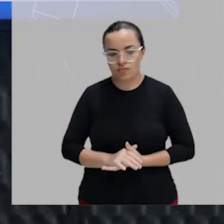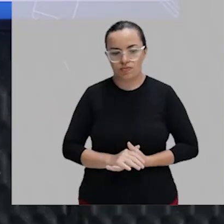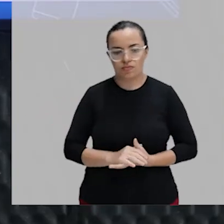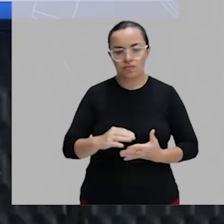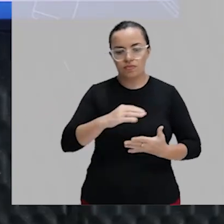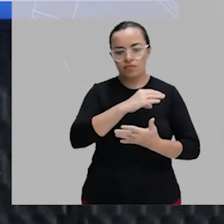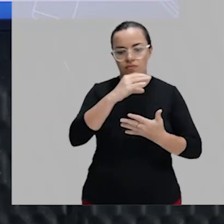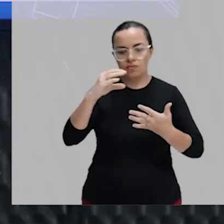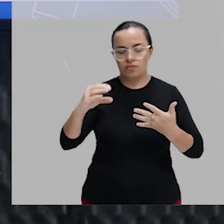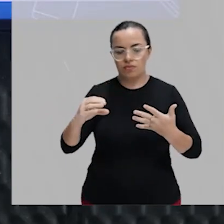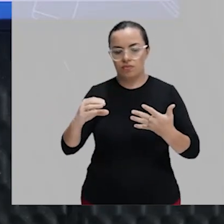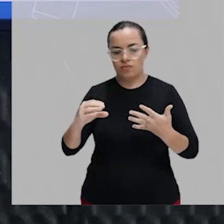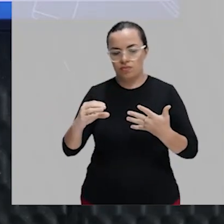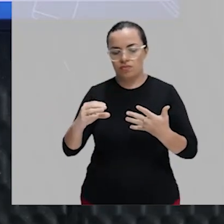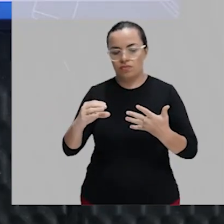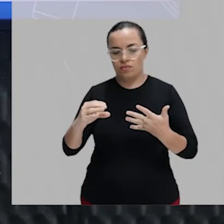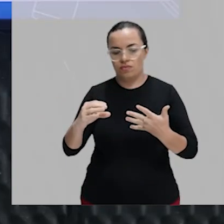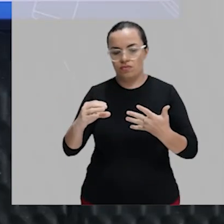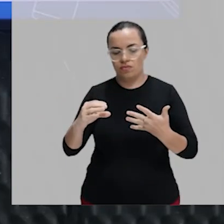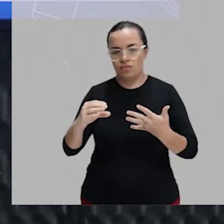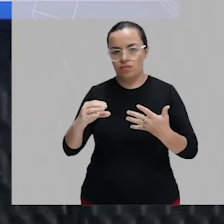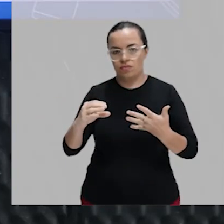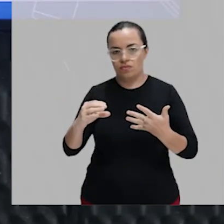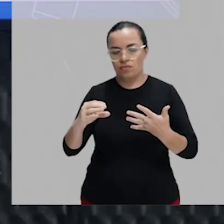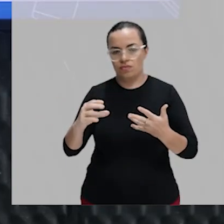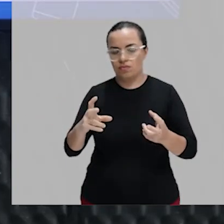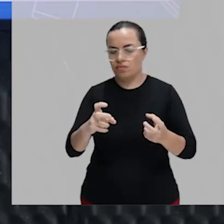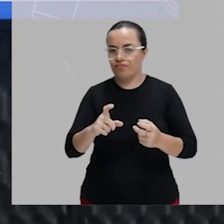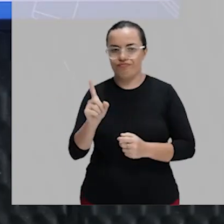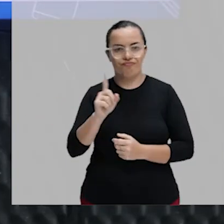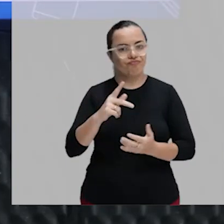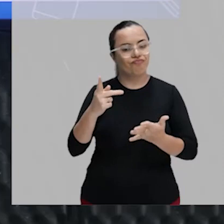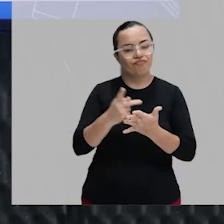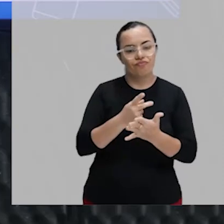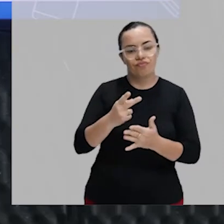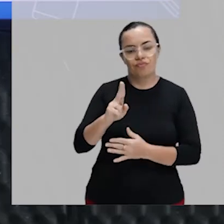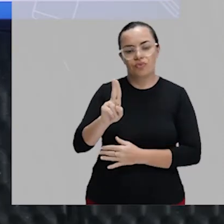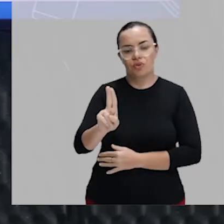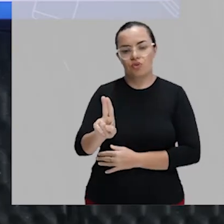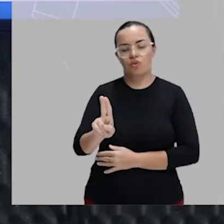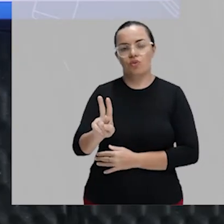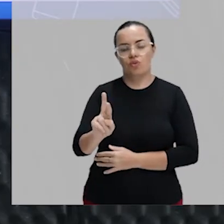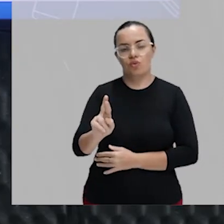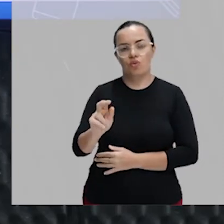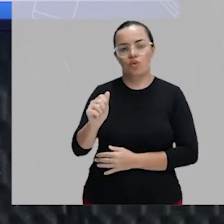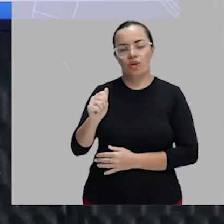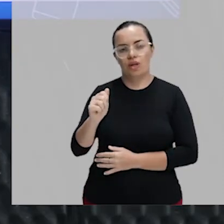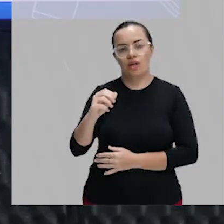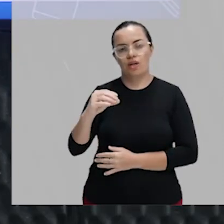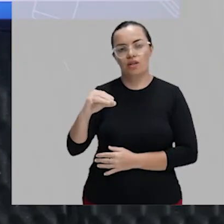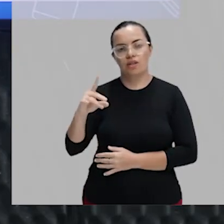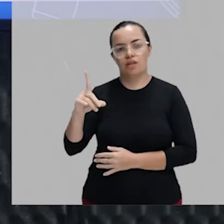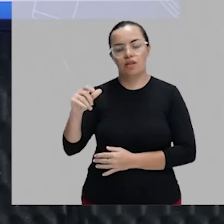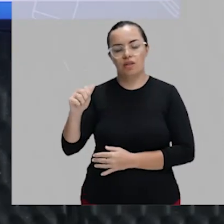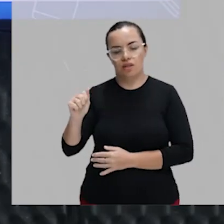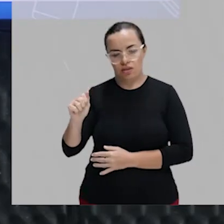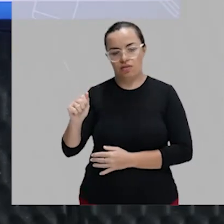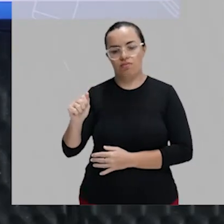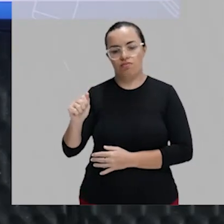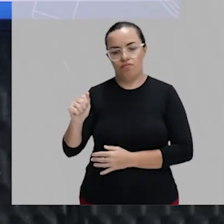A gente vai perceber, ó, tenho aqui, ó, uracila, ela é complementar a quem? Ela vai ser complementar